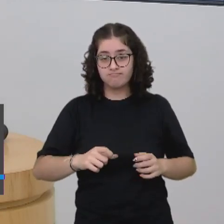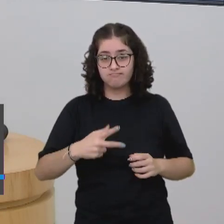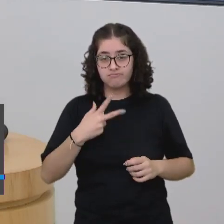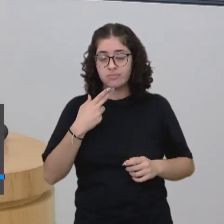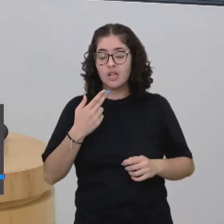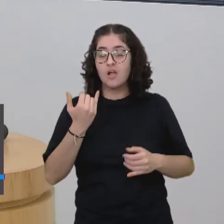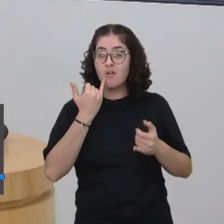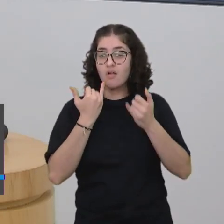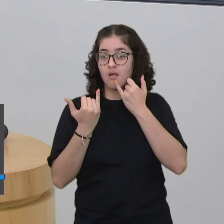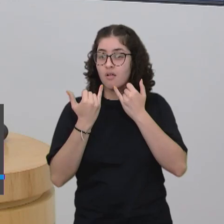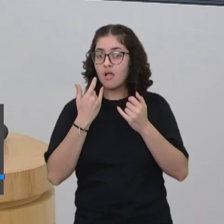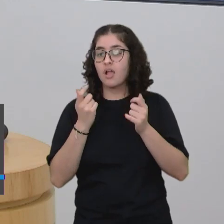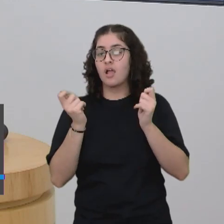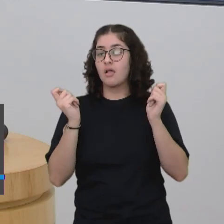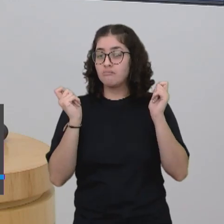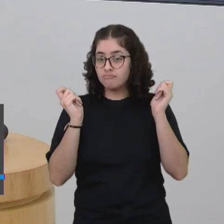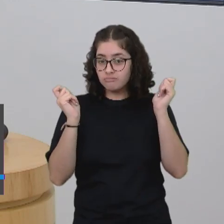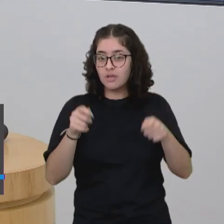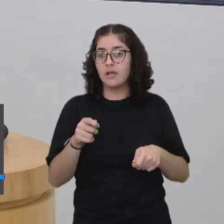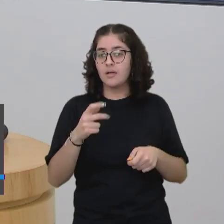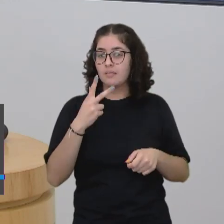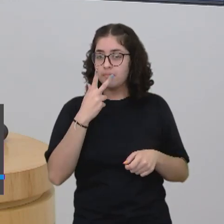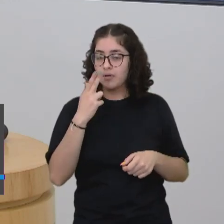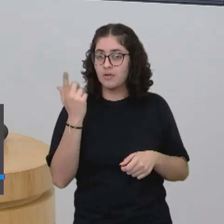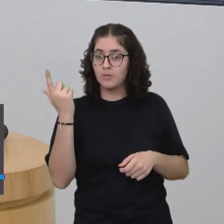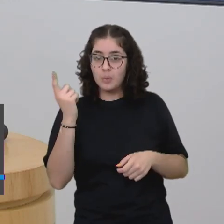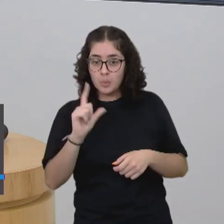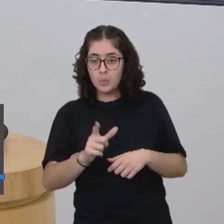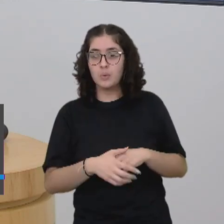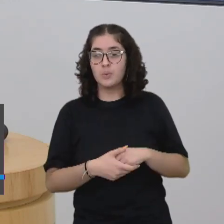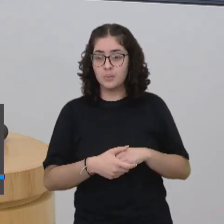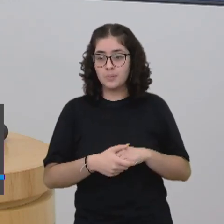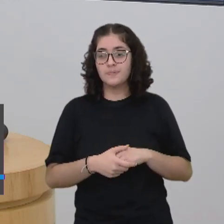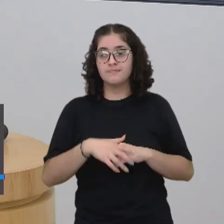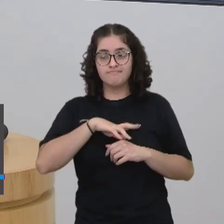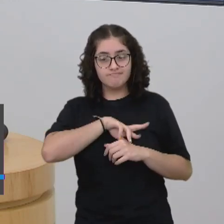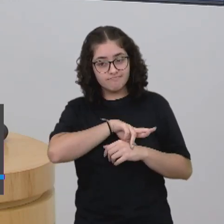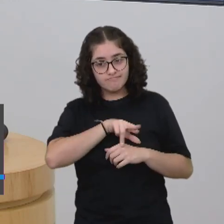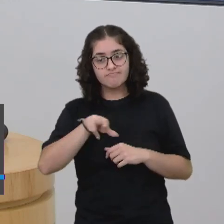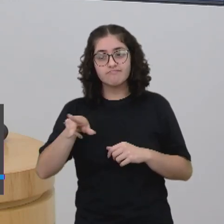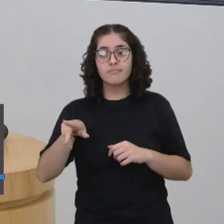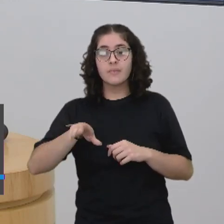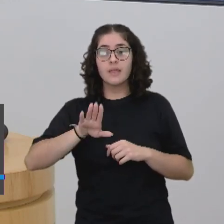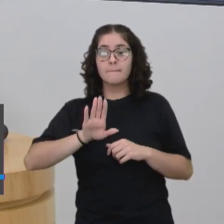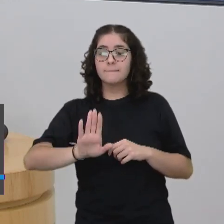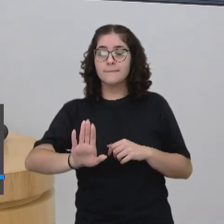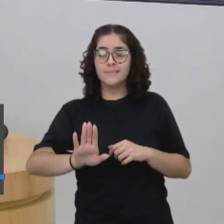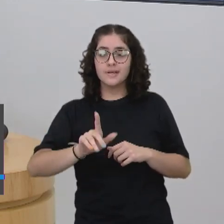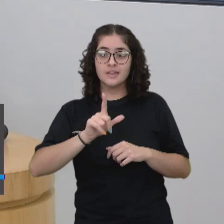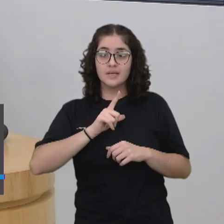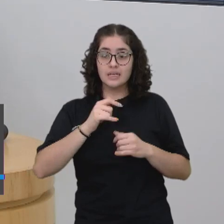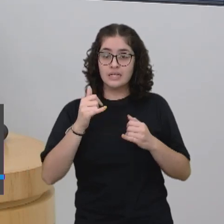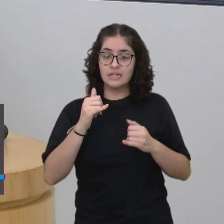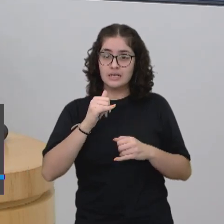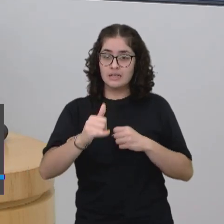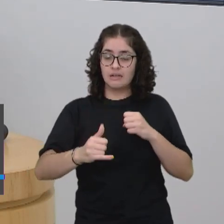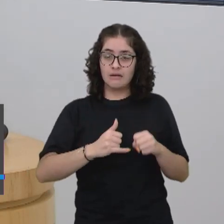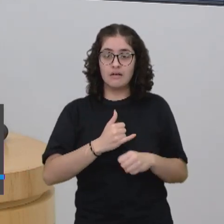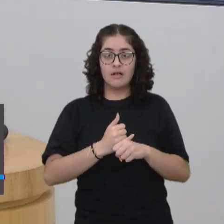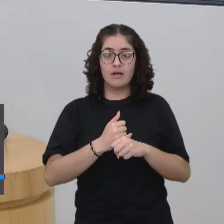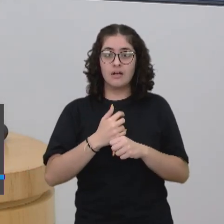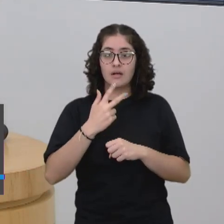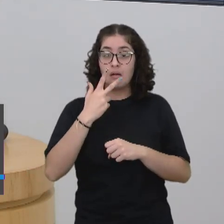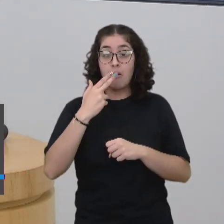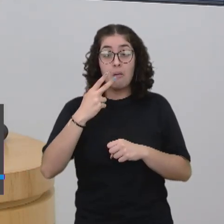da informação talvez seja o maior poder de todos de convencimento, entre tantas outras coisas, mas com o advento da internet ele tem se tornado cada vez